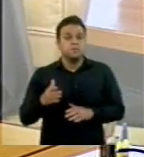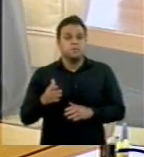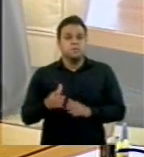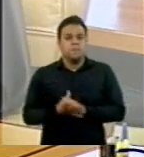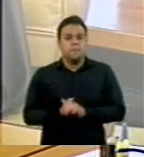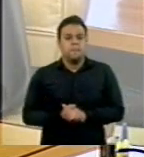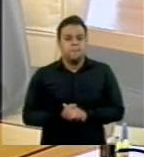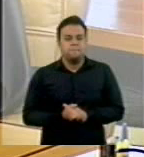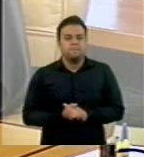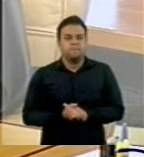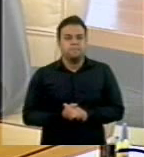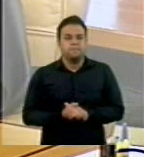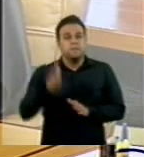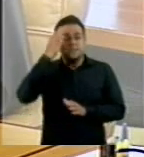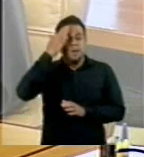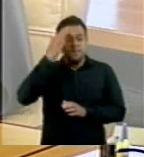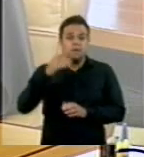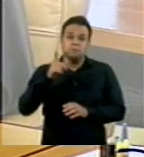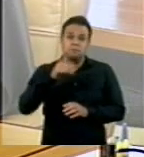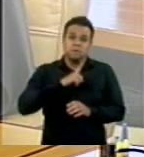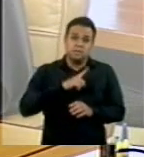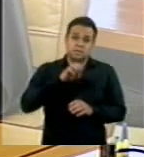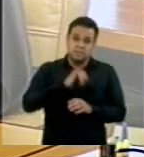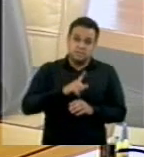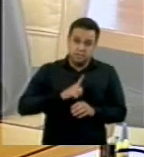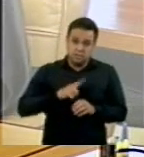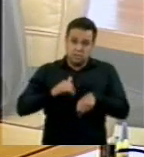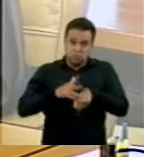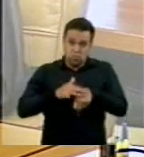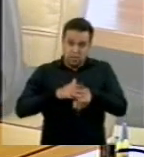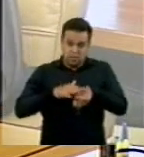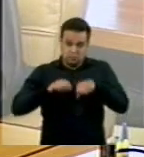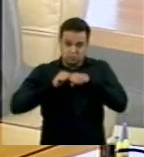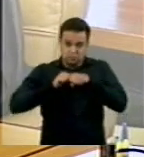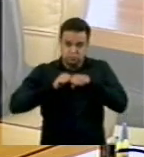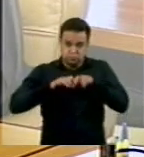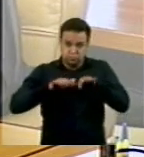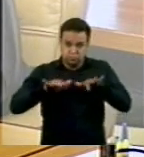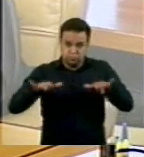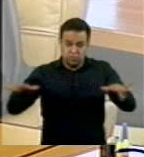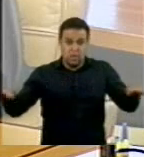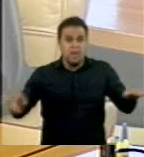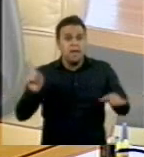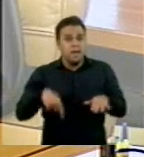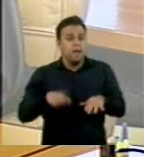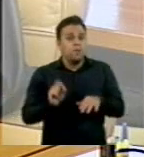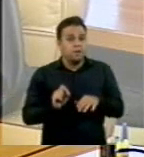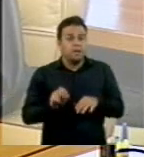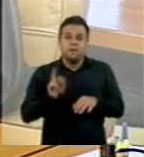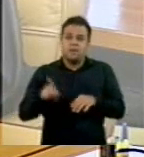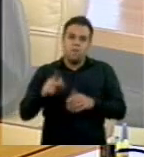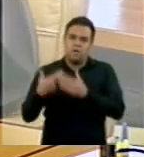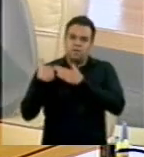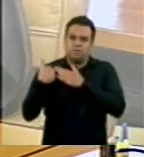exposição a um suposto maior contágio de enfermidades é algo inerente à orientação